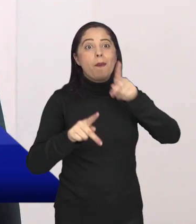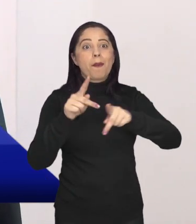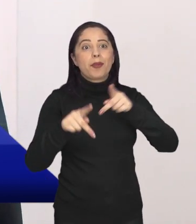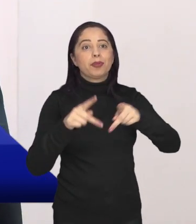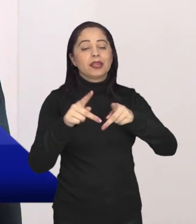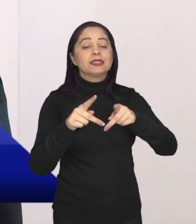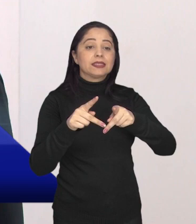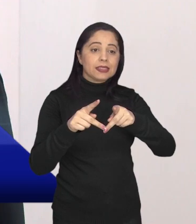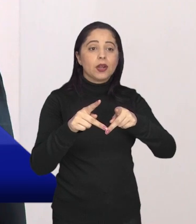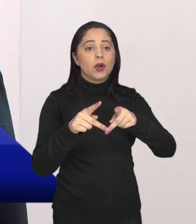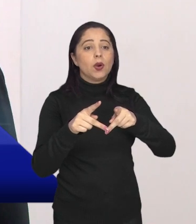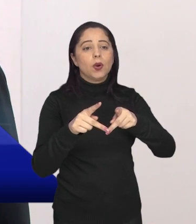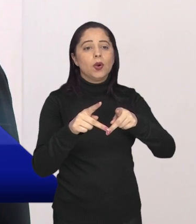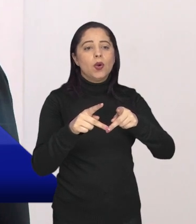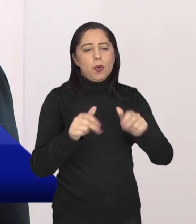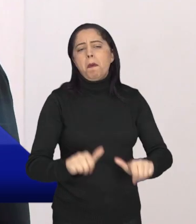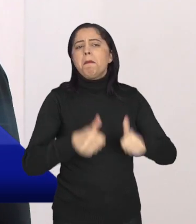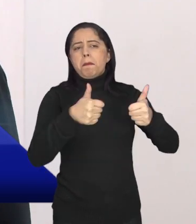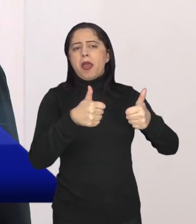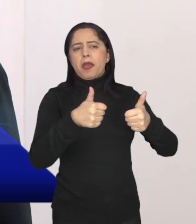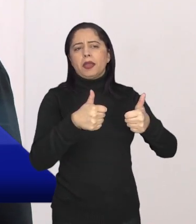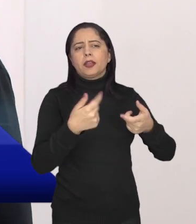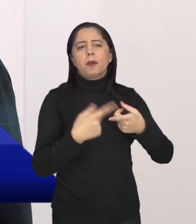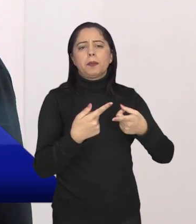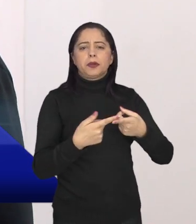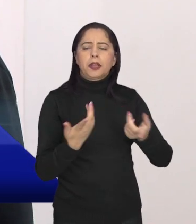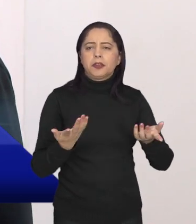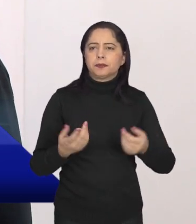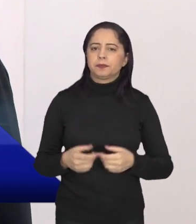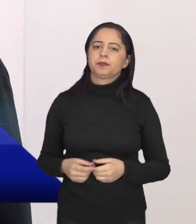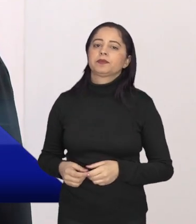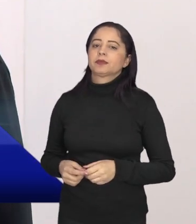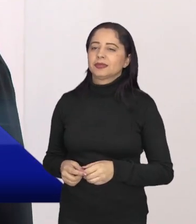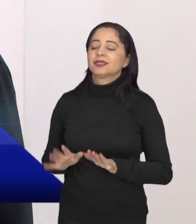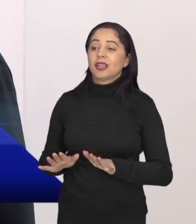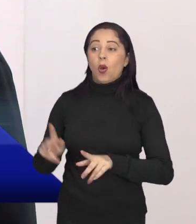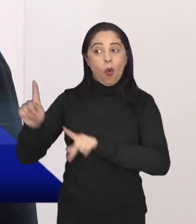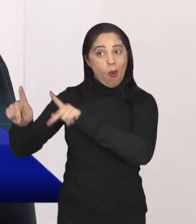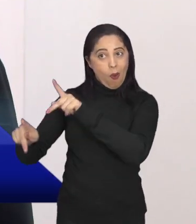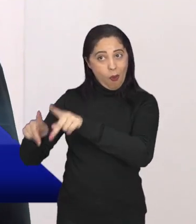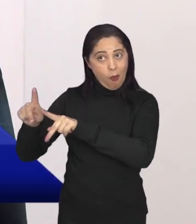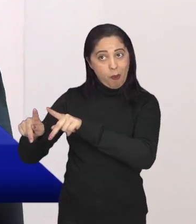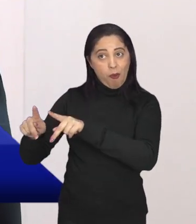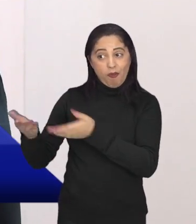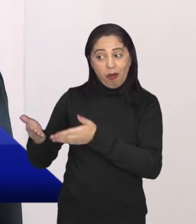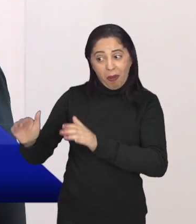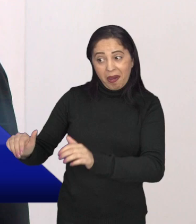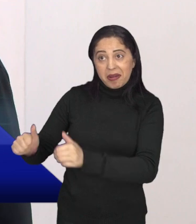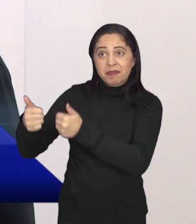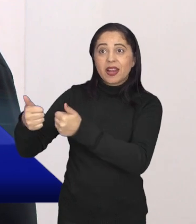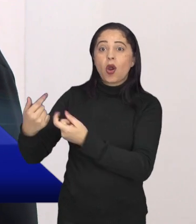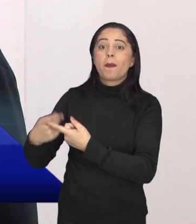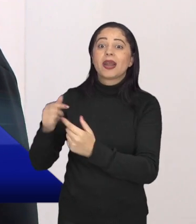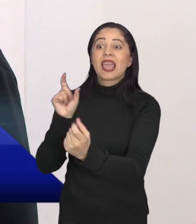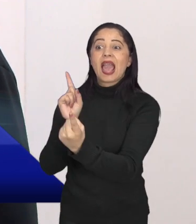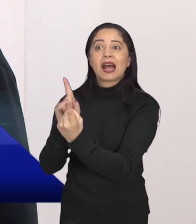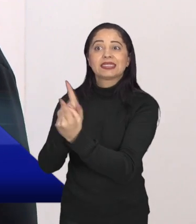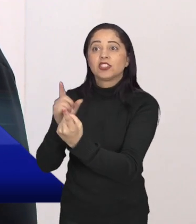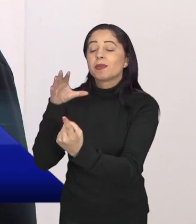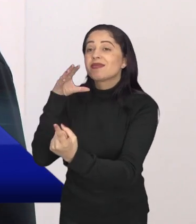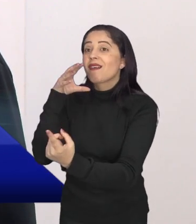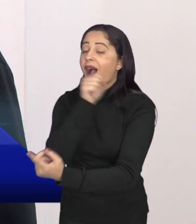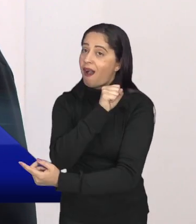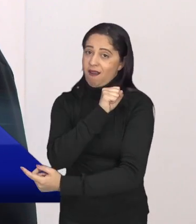ganha né com essa medida além de salvar muitas vidas né com certeza bom eles vão ter é um atendimento